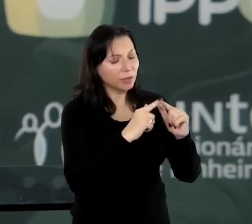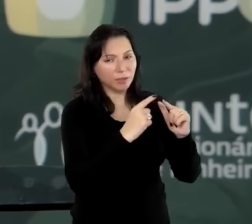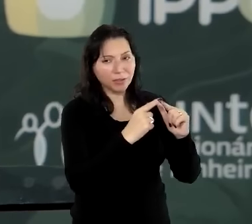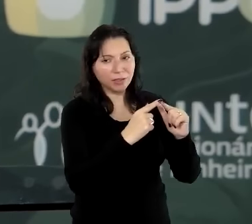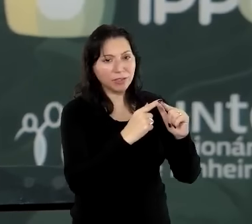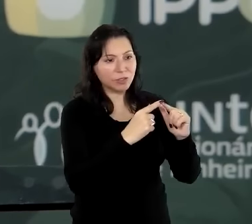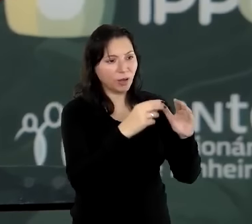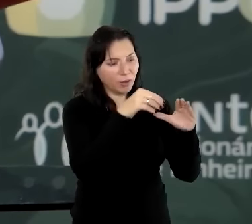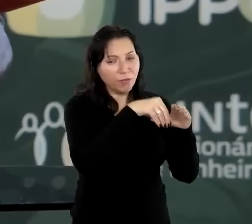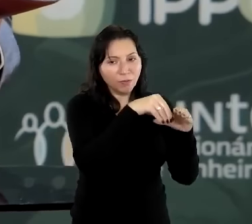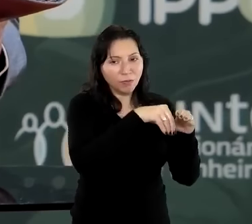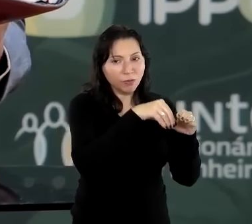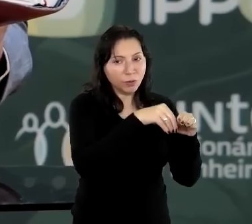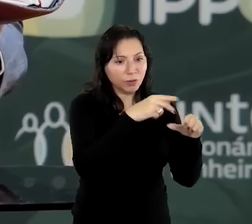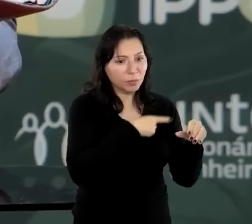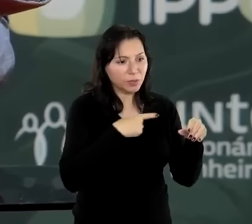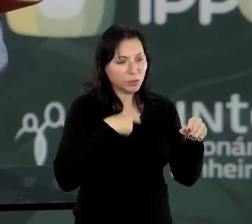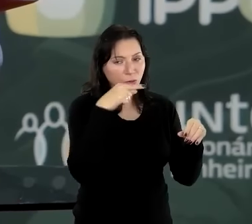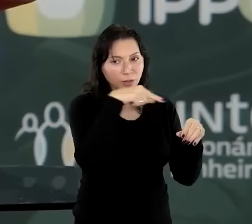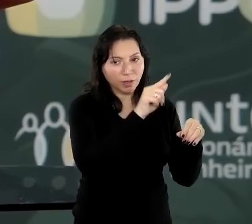Tem ovelha que morde no pastor.